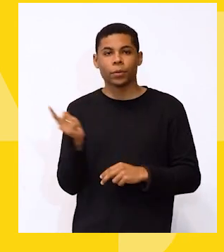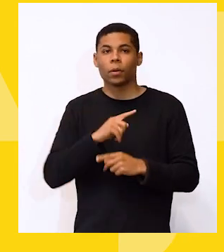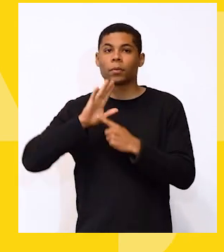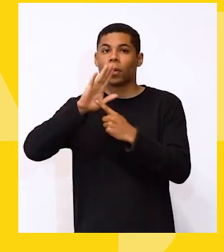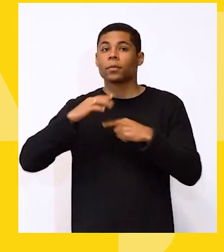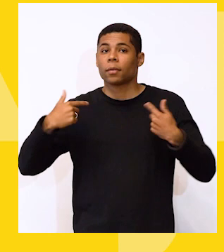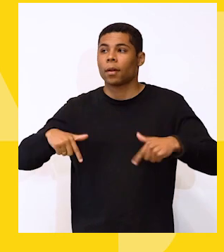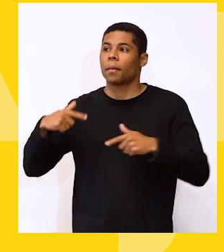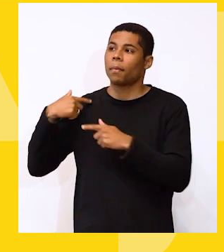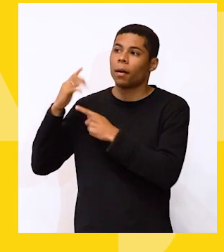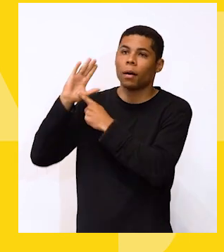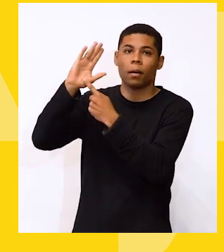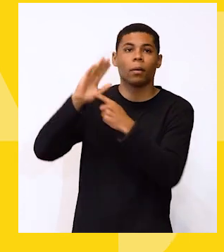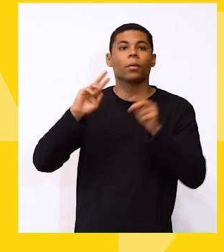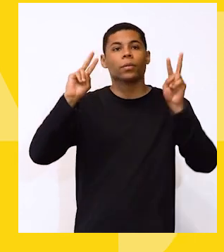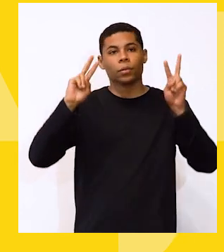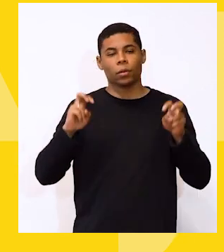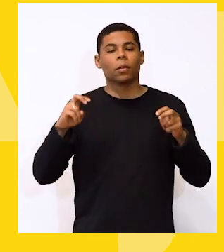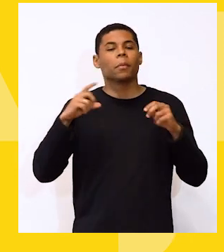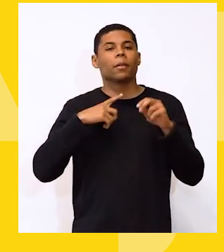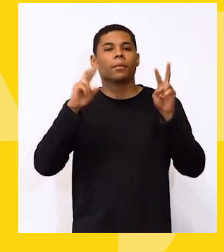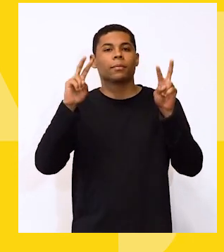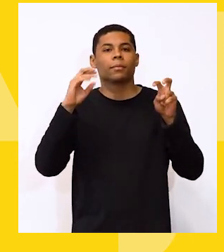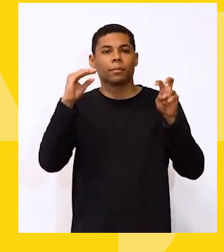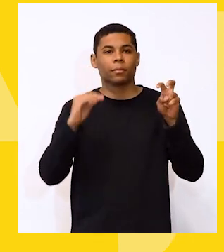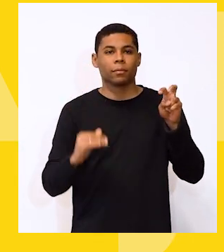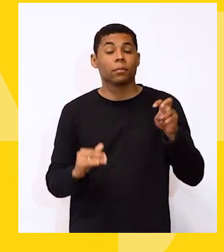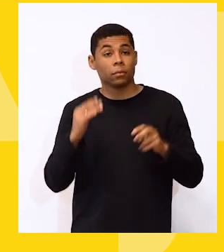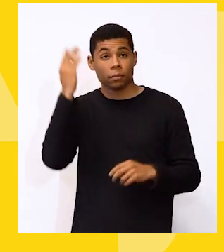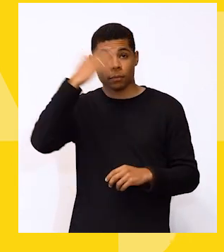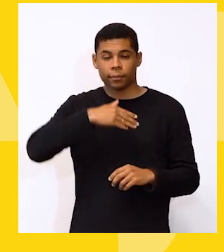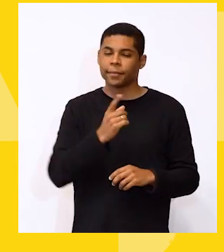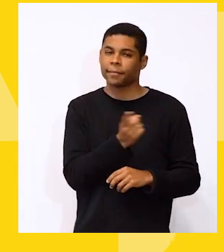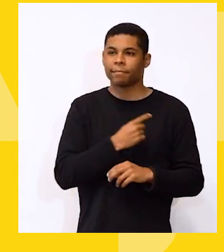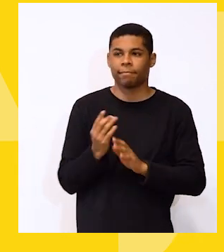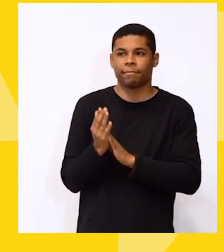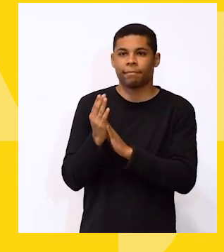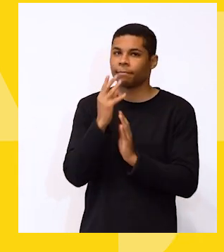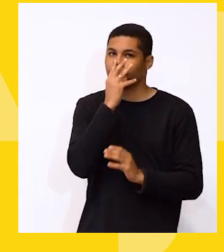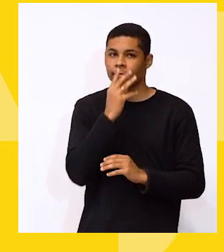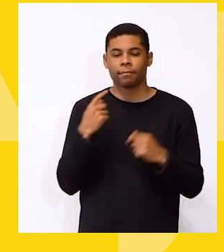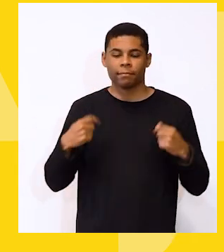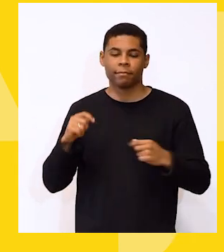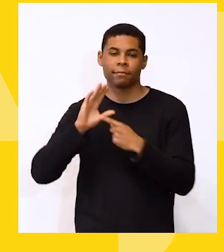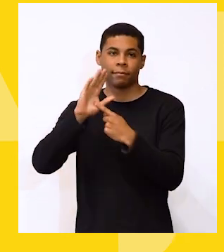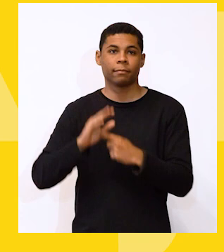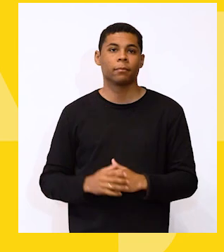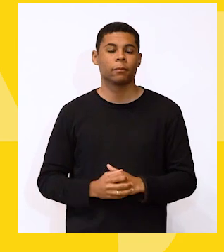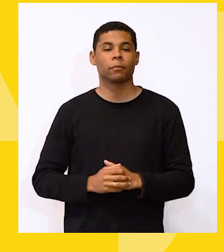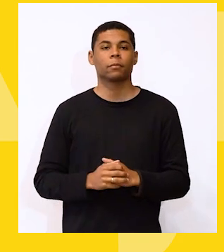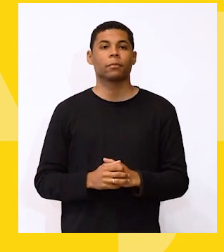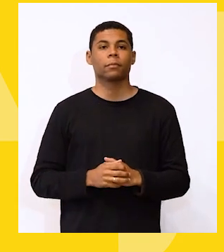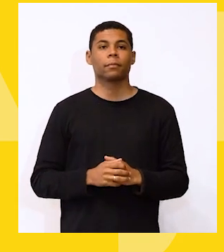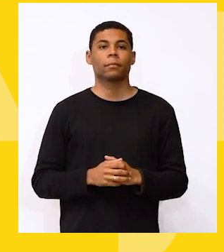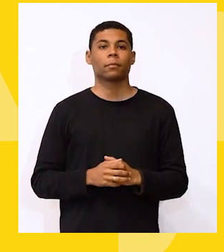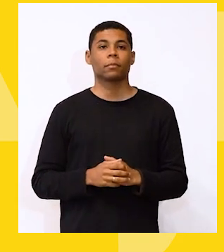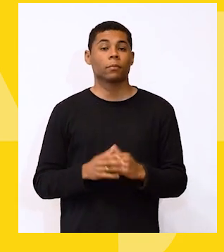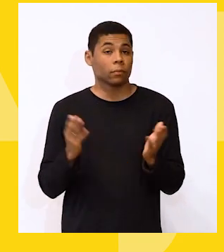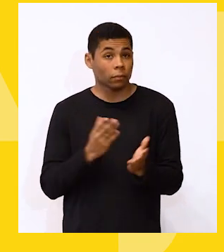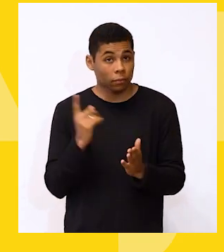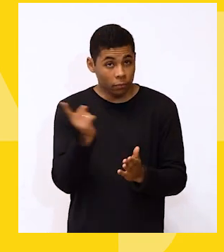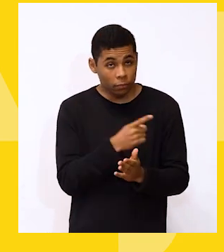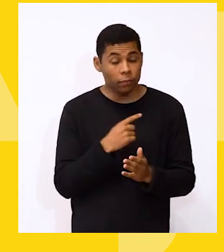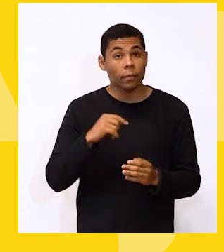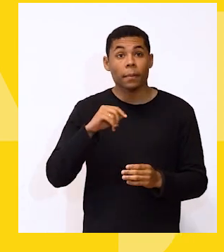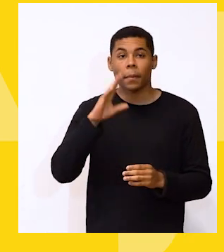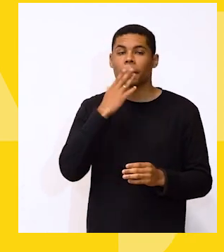desenvolvido em cima do programa sistemáticos é digno de nota deve ser citado para nós trabalharmos